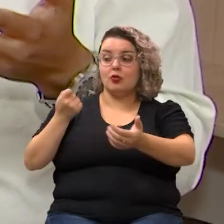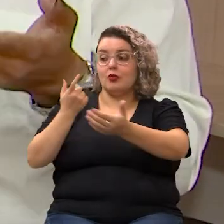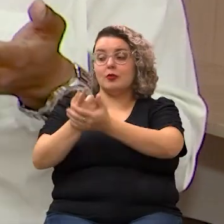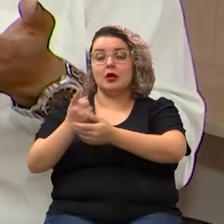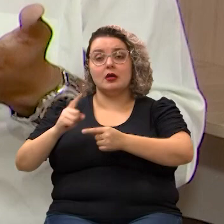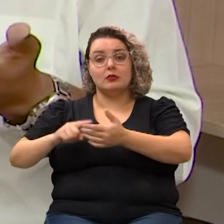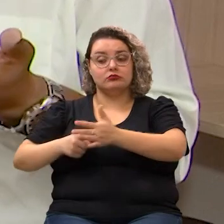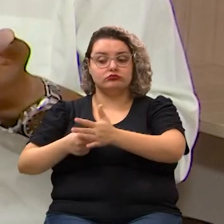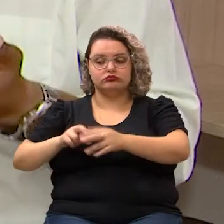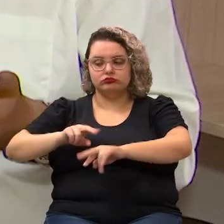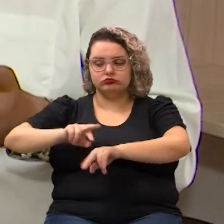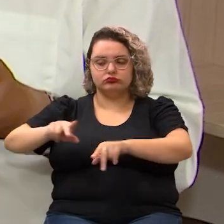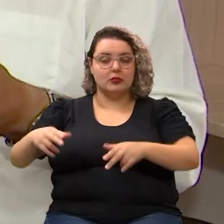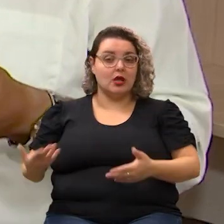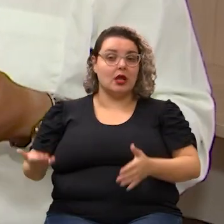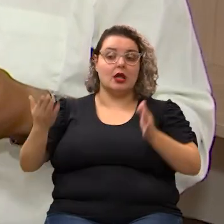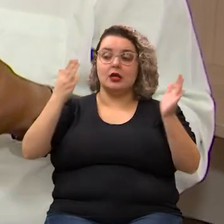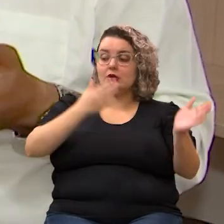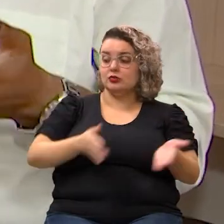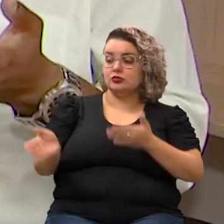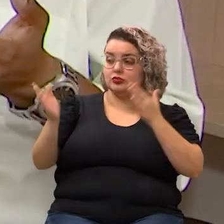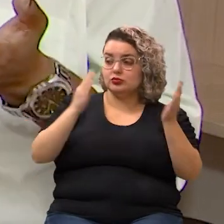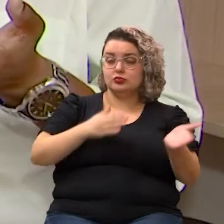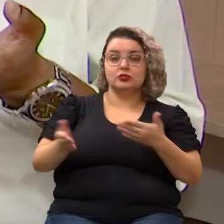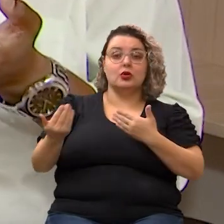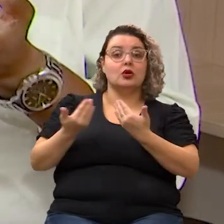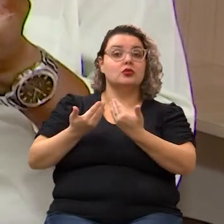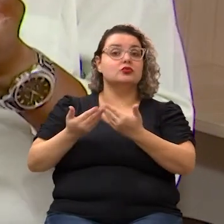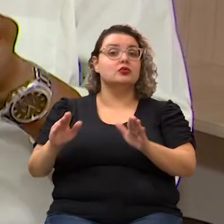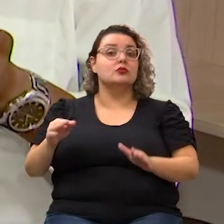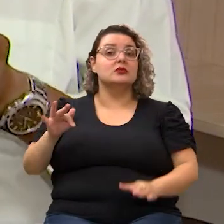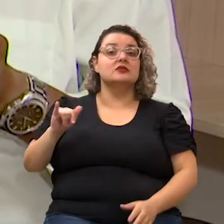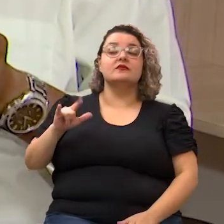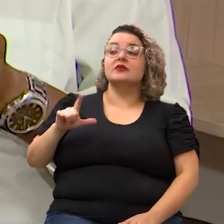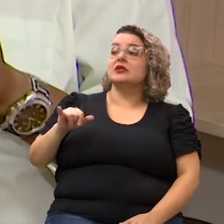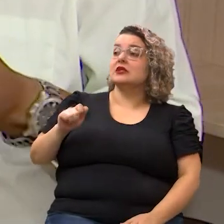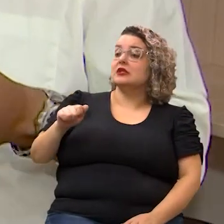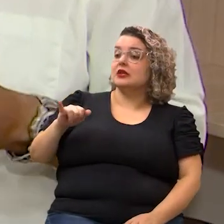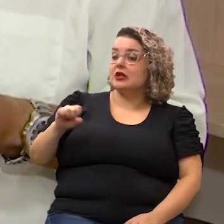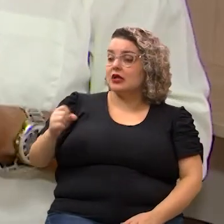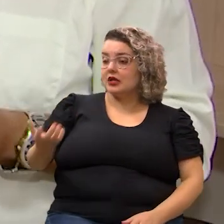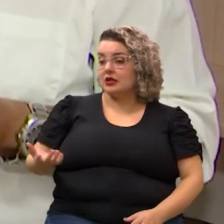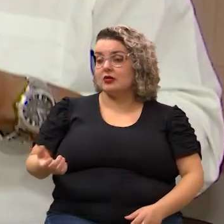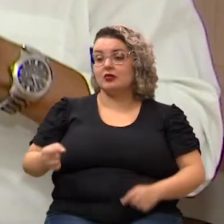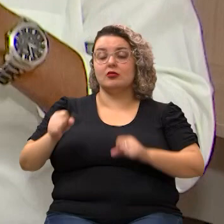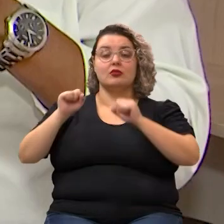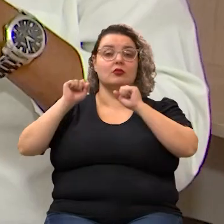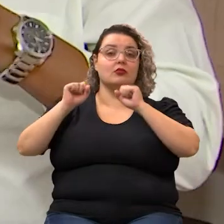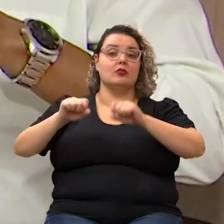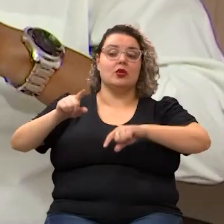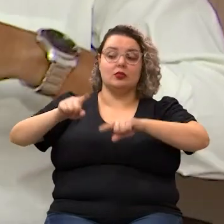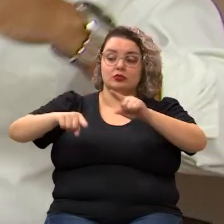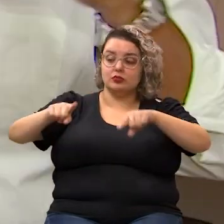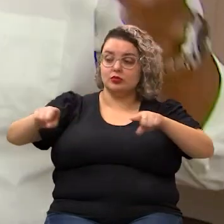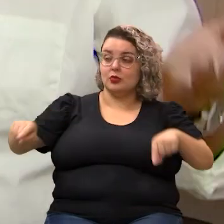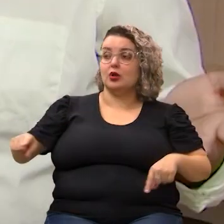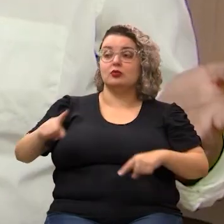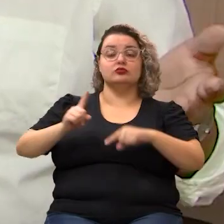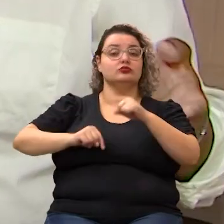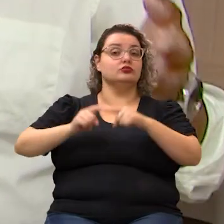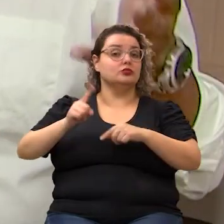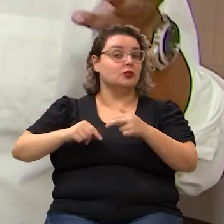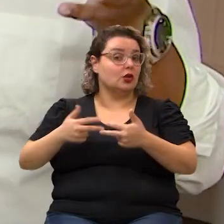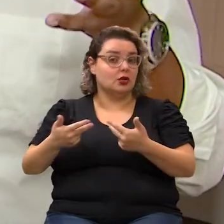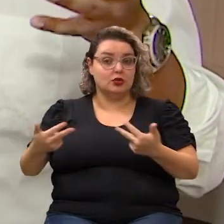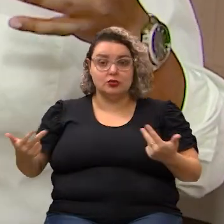podem criar linhas de produção, elas podem abrir novas filiais, elas podem diversificar